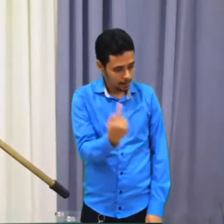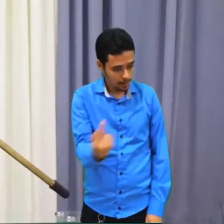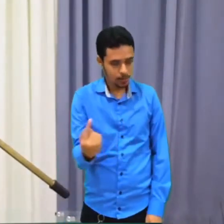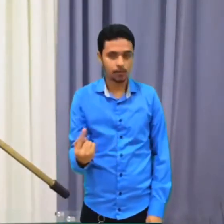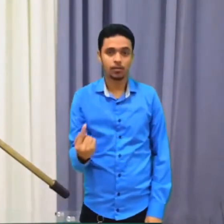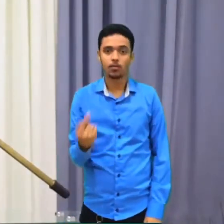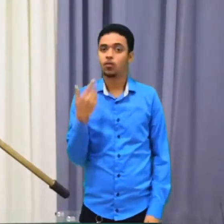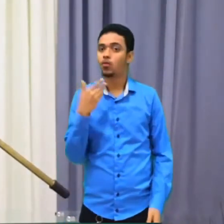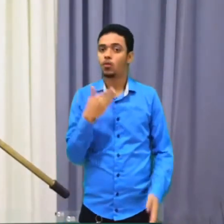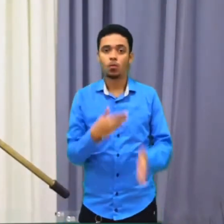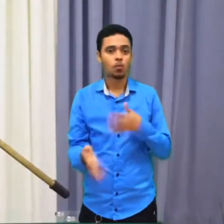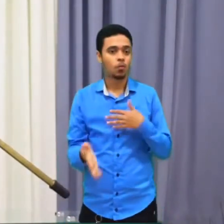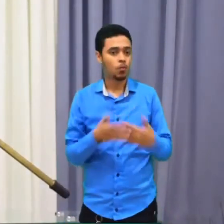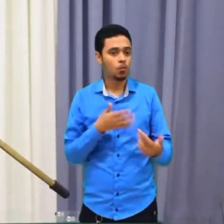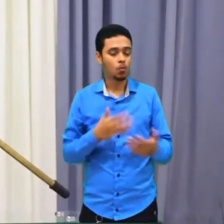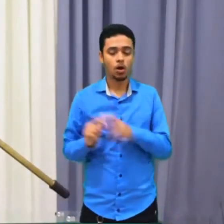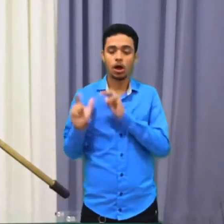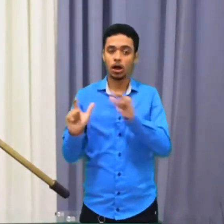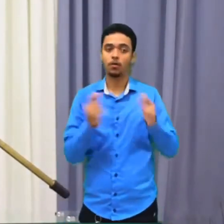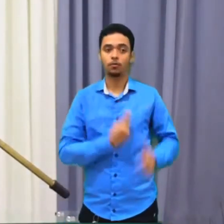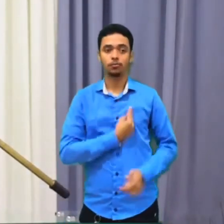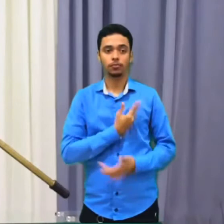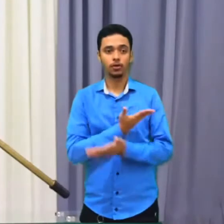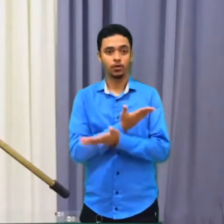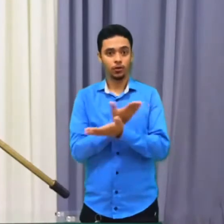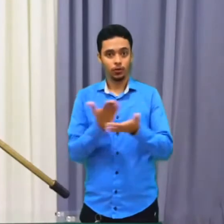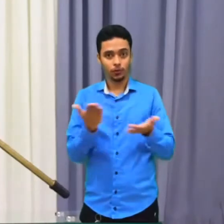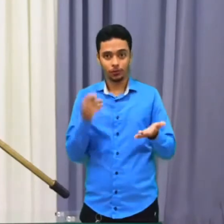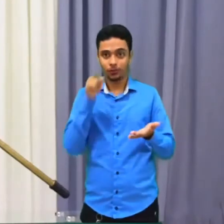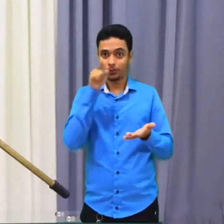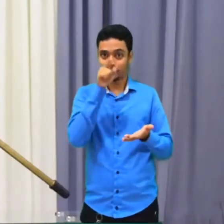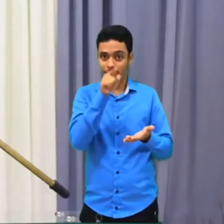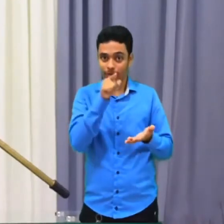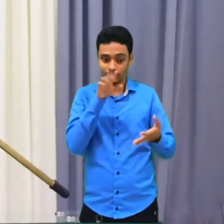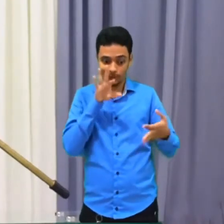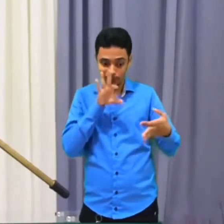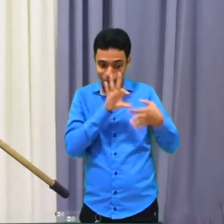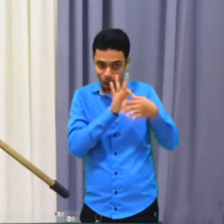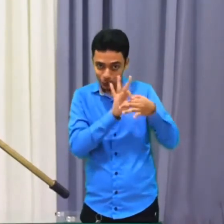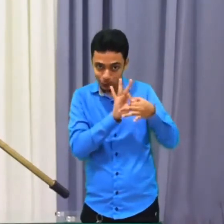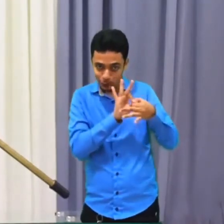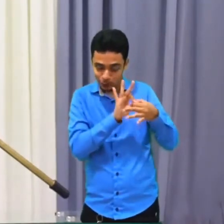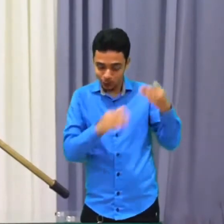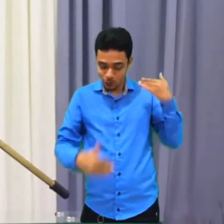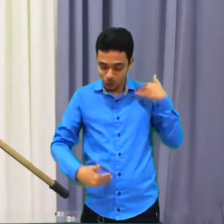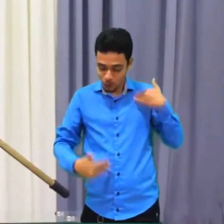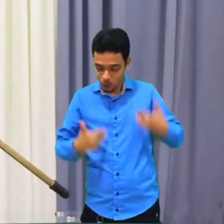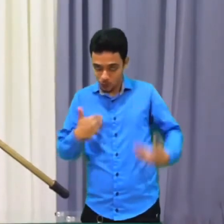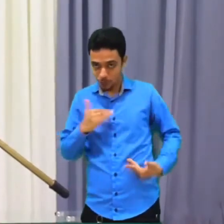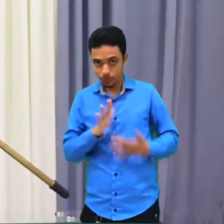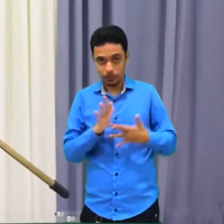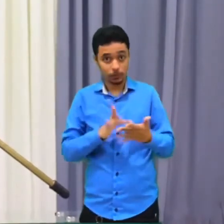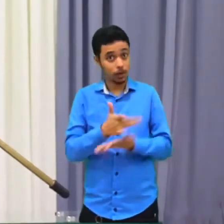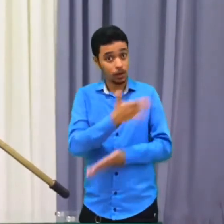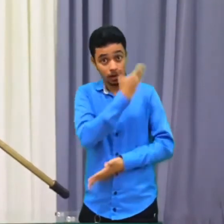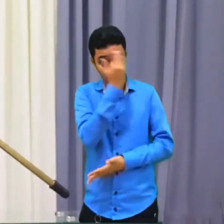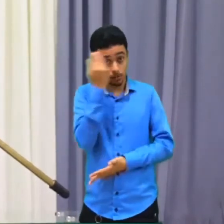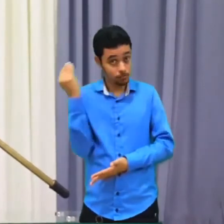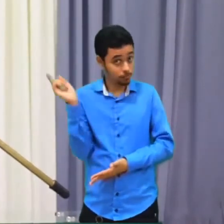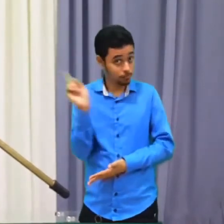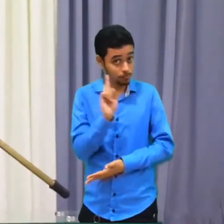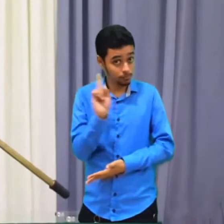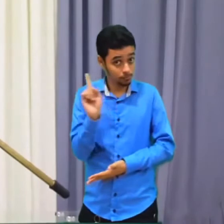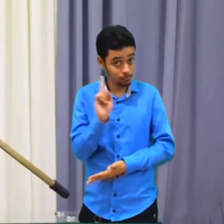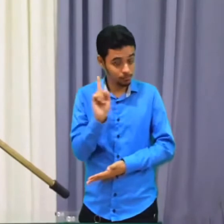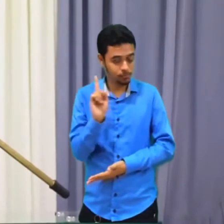onde quer que você esteja, você é membro do corpo de Cristo, não se esqueça disso.